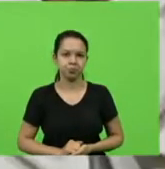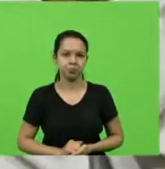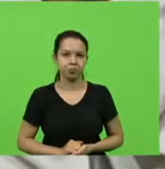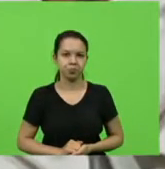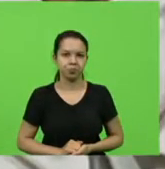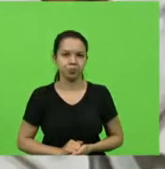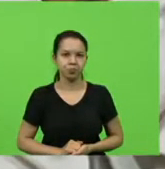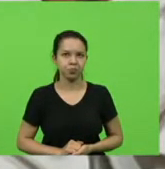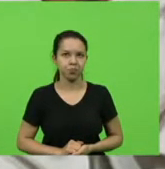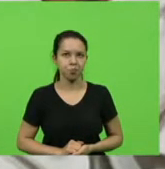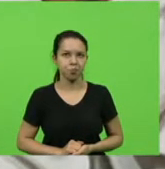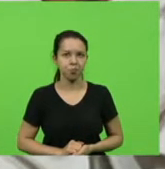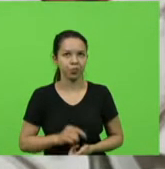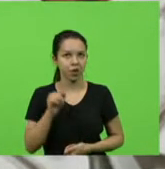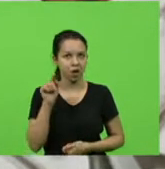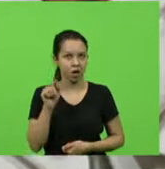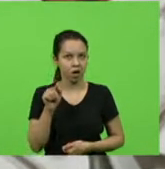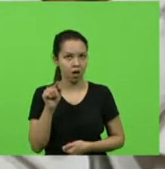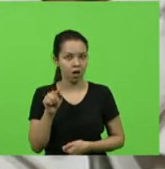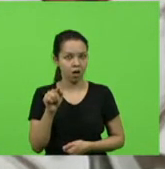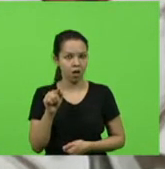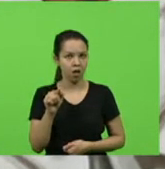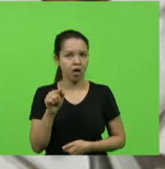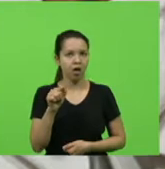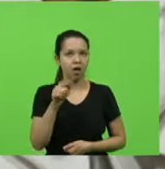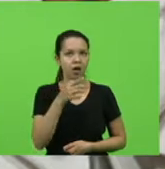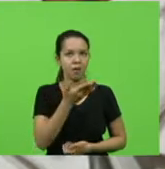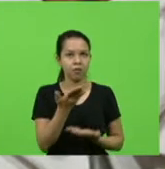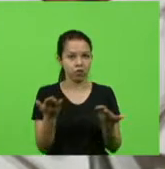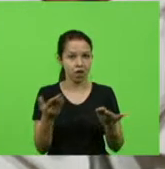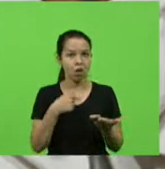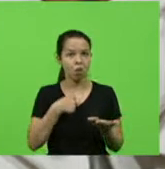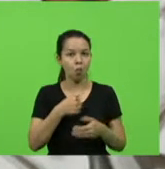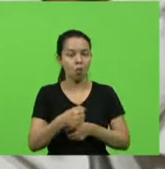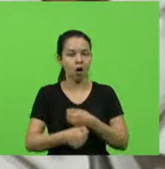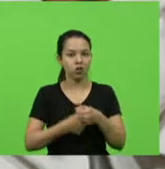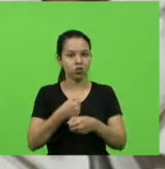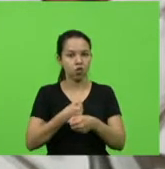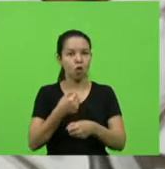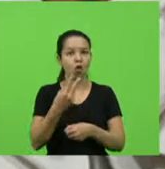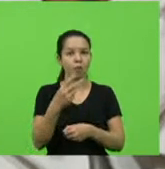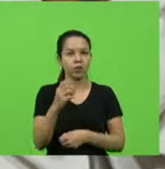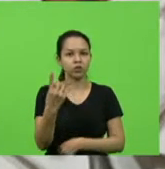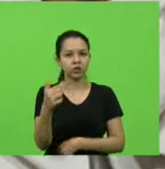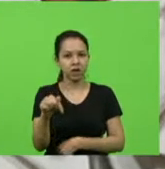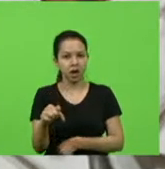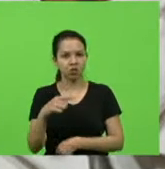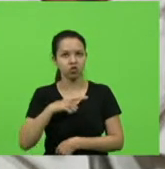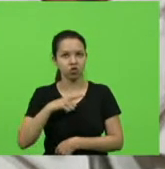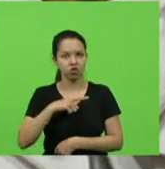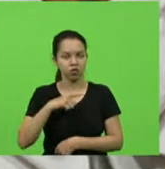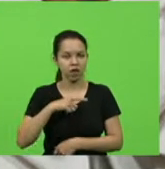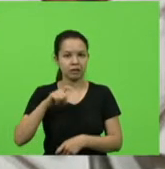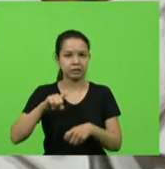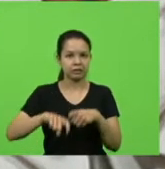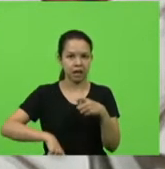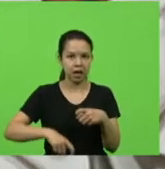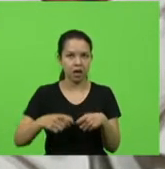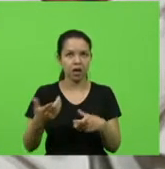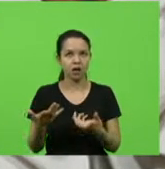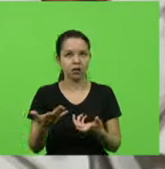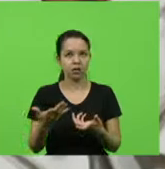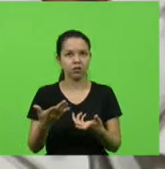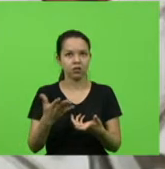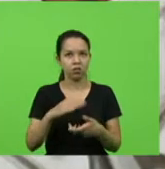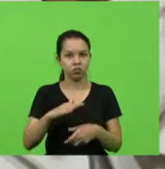Foi o espetáculo do Queer Museu, os senhores lembram disso, foi em 2017, tinha cenas de zoofilia, além de vilipêndio ao culto.